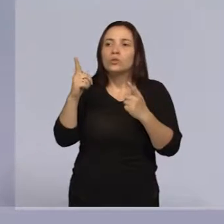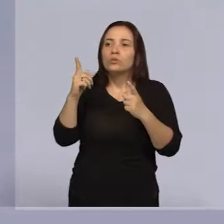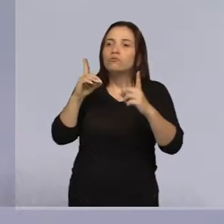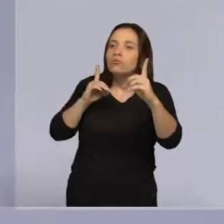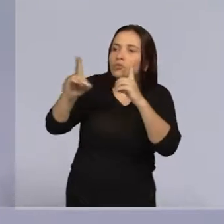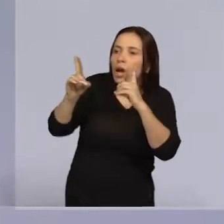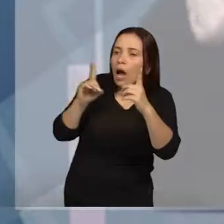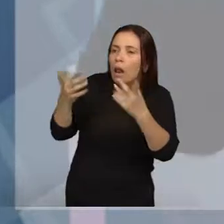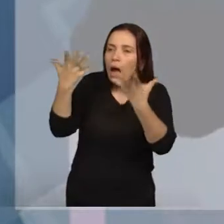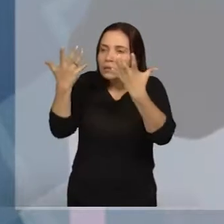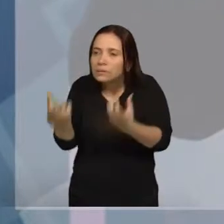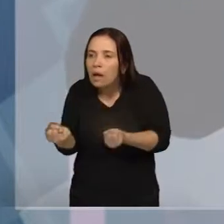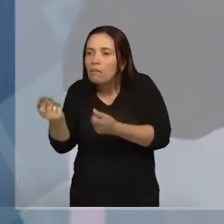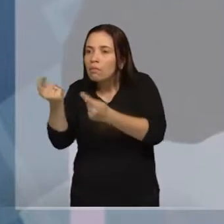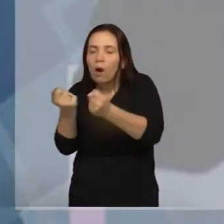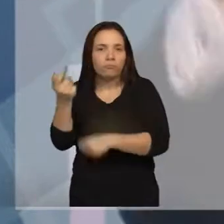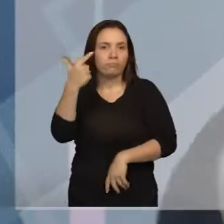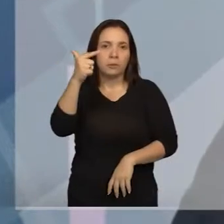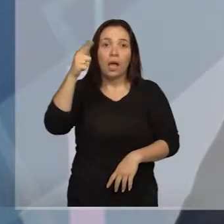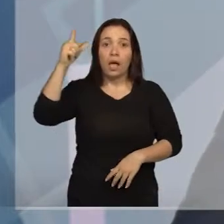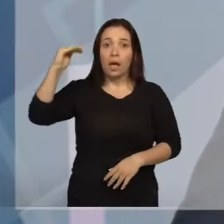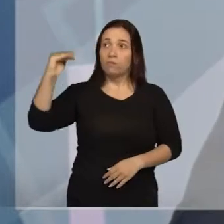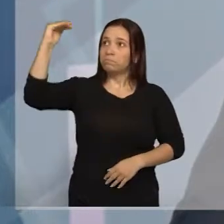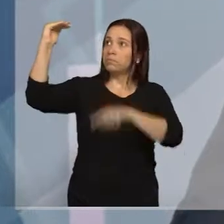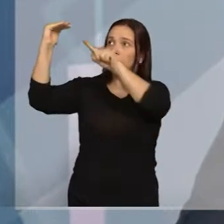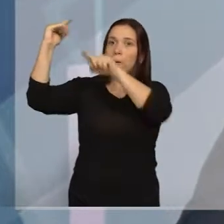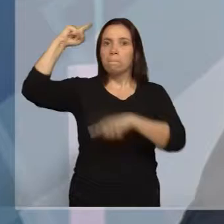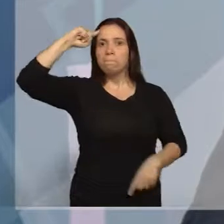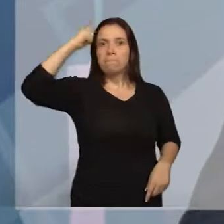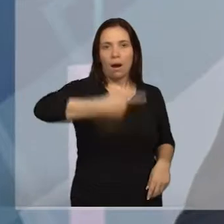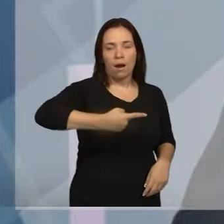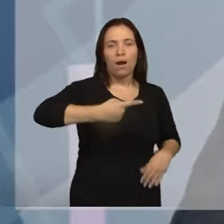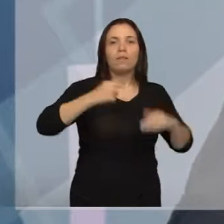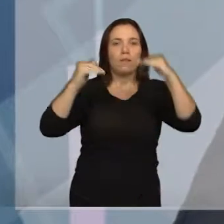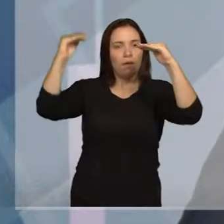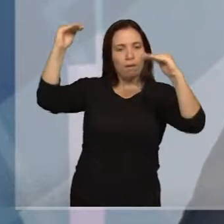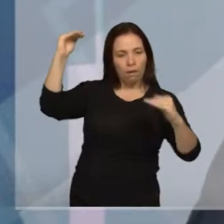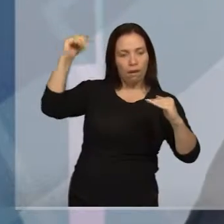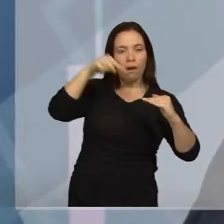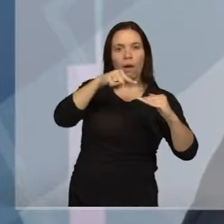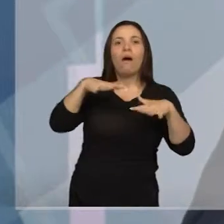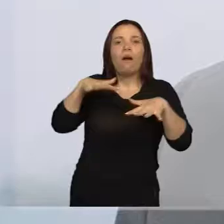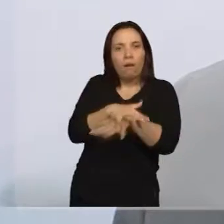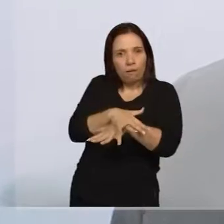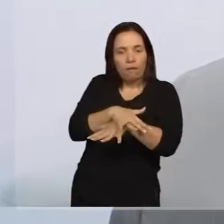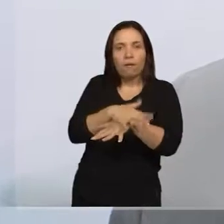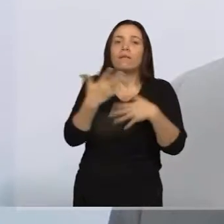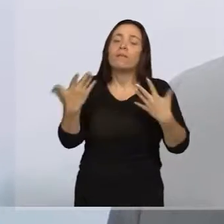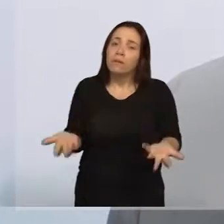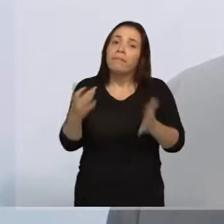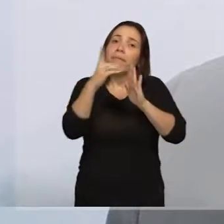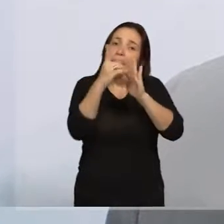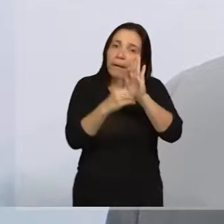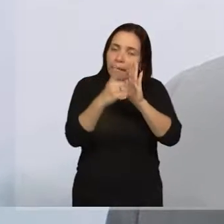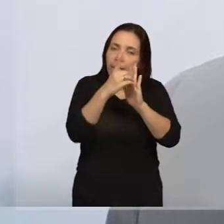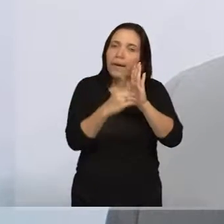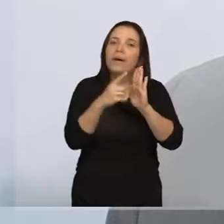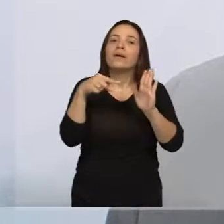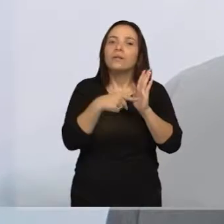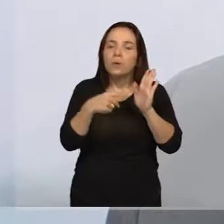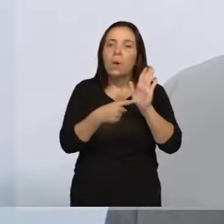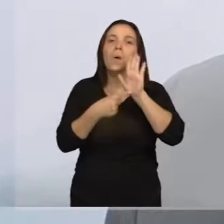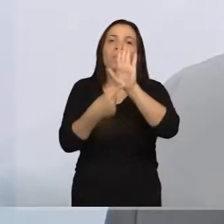e aberto. Então, os militares, de uma maneira geral, eles têm muita dificuldade com isso. O decreto, ele tem essa cara,